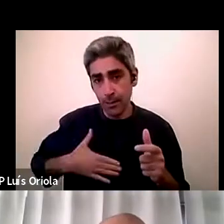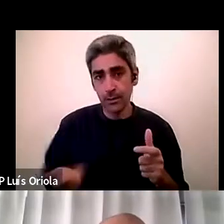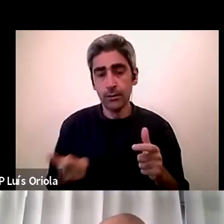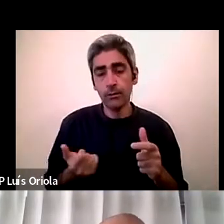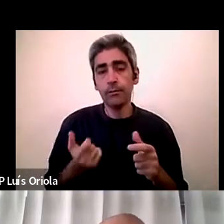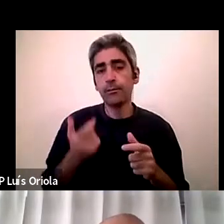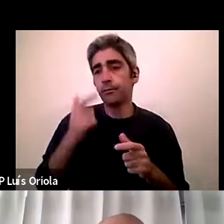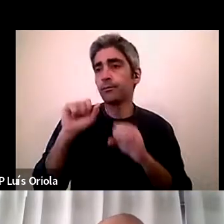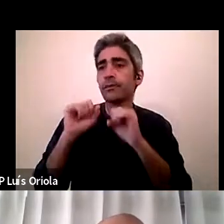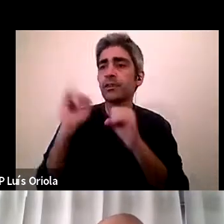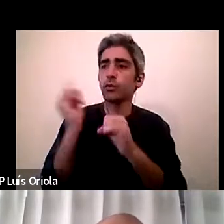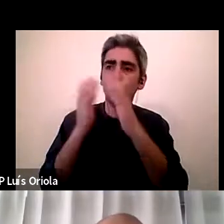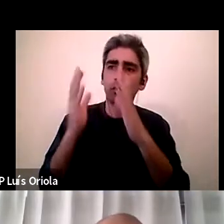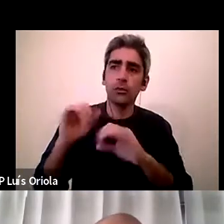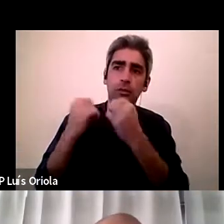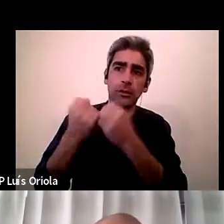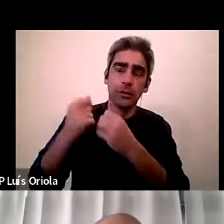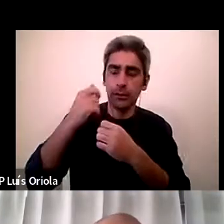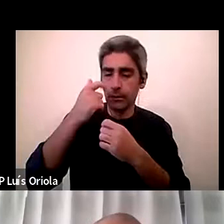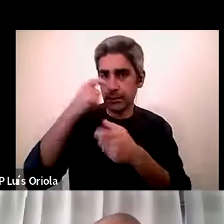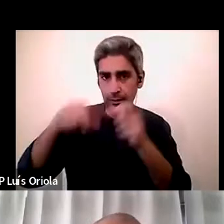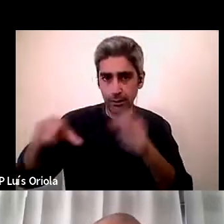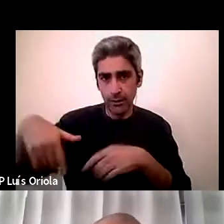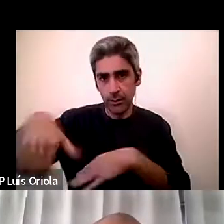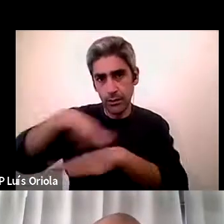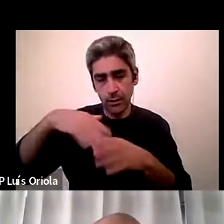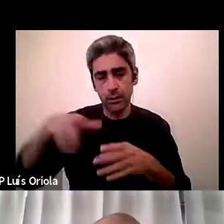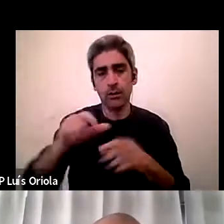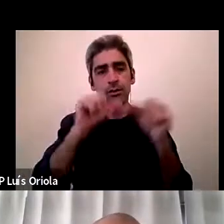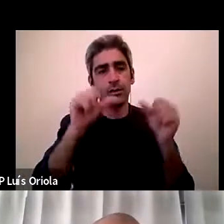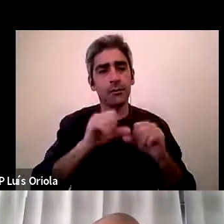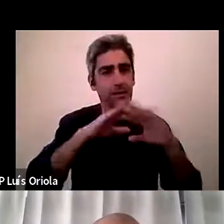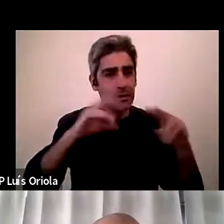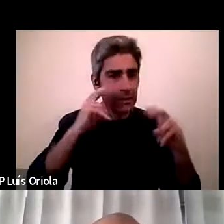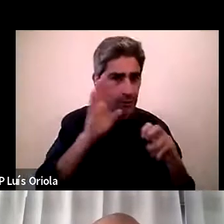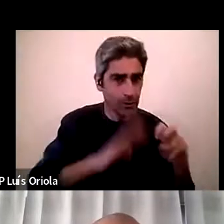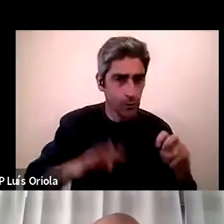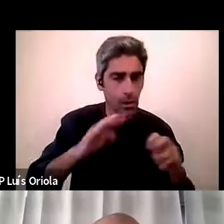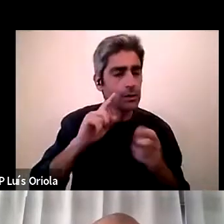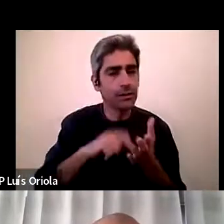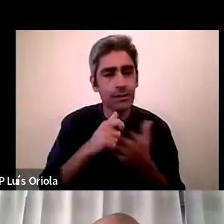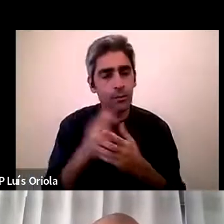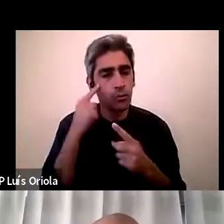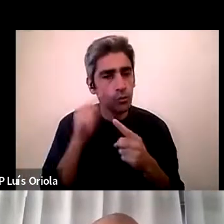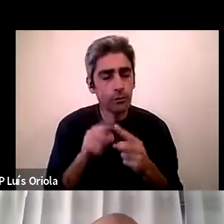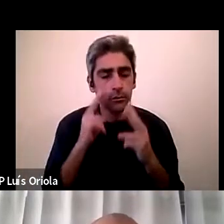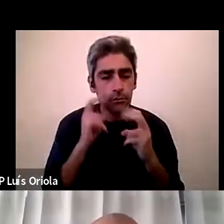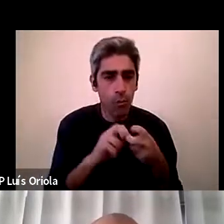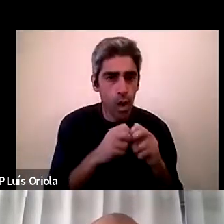da sociedade civil, do sistema científico nacional, tendo em vista investigar